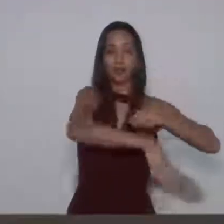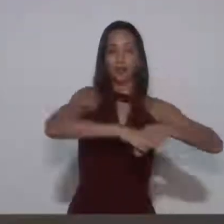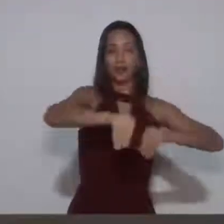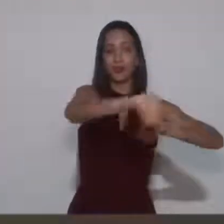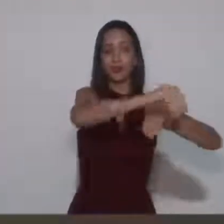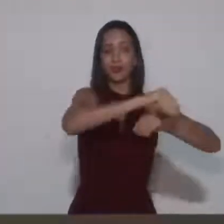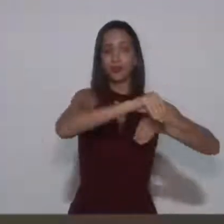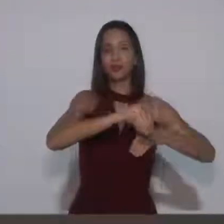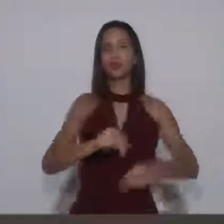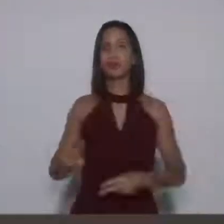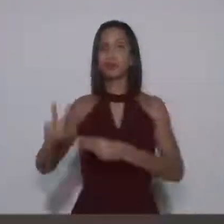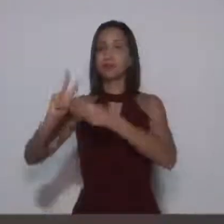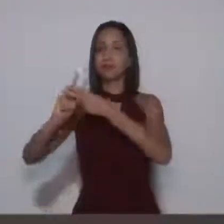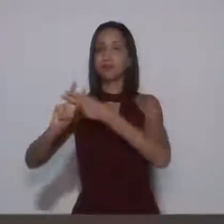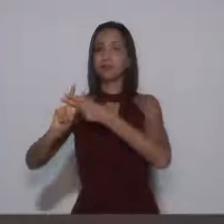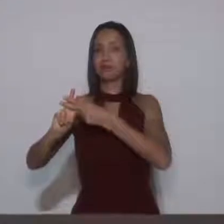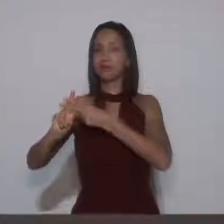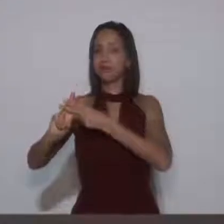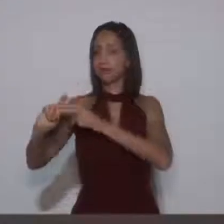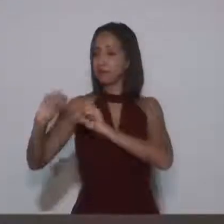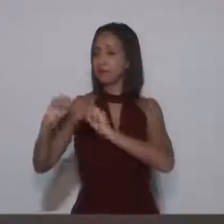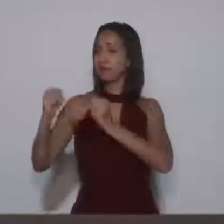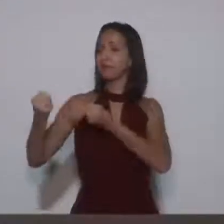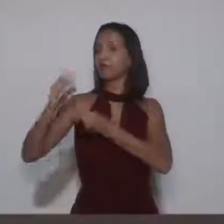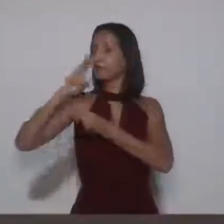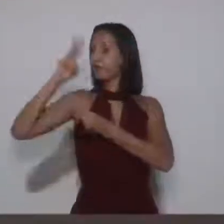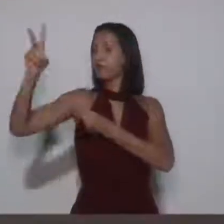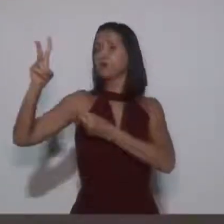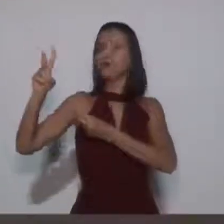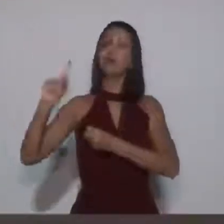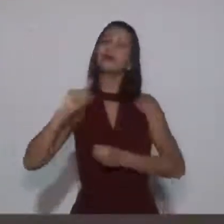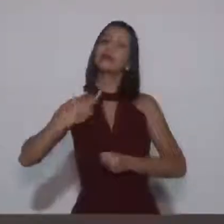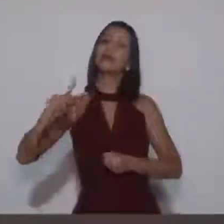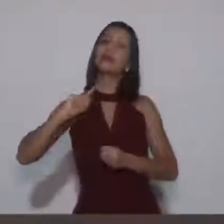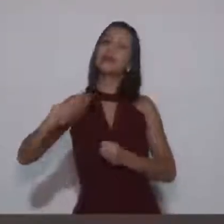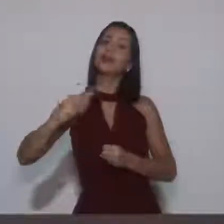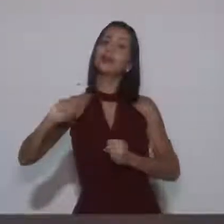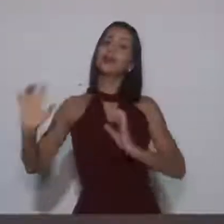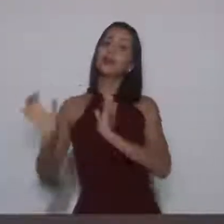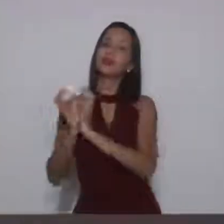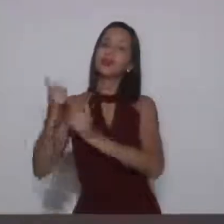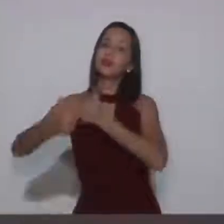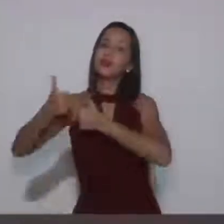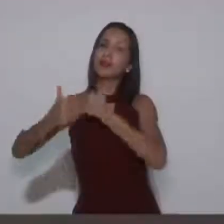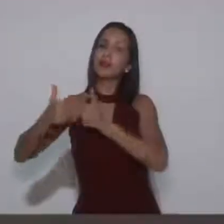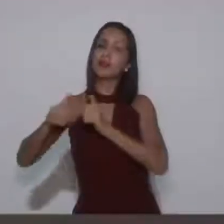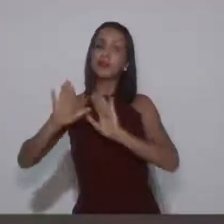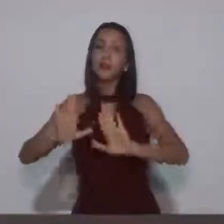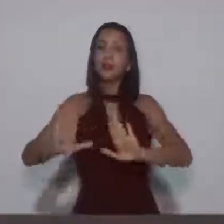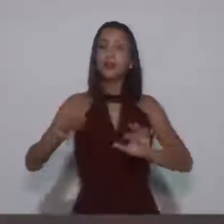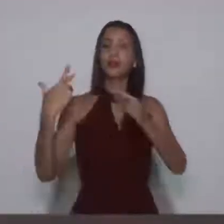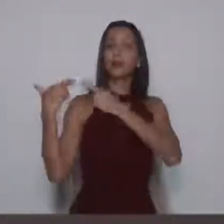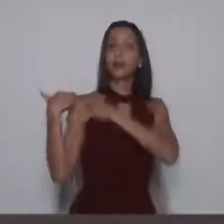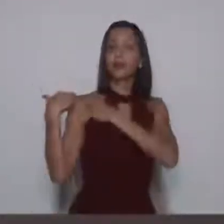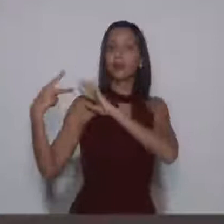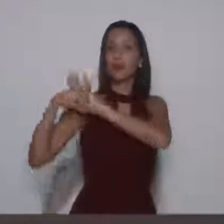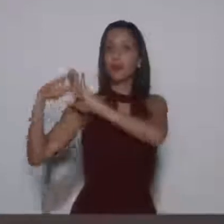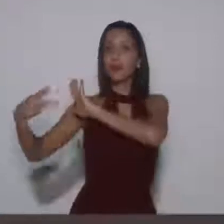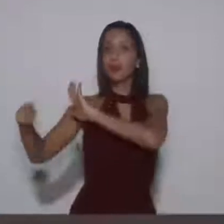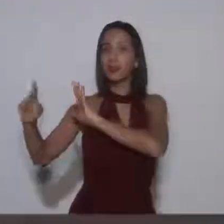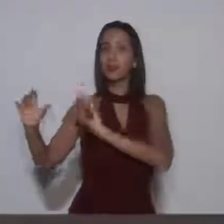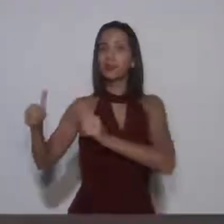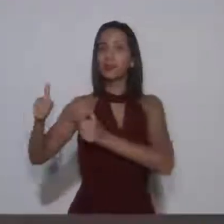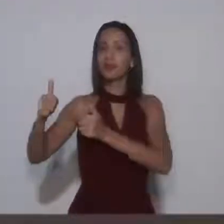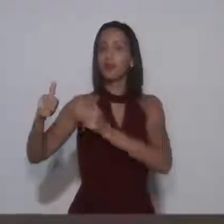semana, a hashtag Força Flamengo. Não é? Eu não vou entrar no mérito aqui, óbvio, mas a responsabilidade ainda é do Flamengo.